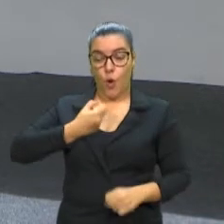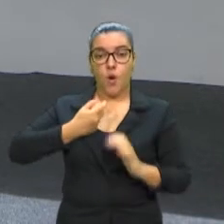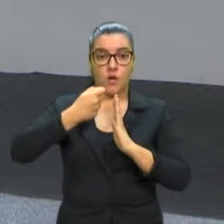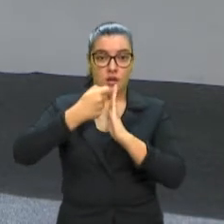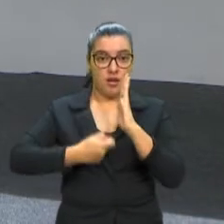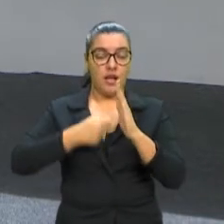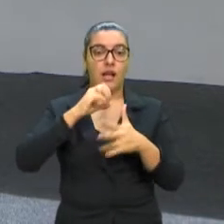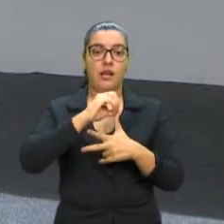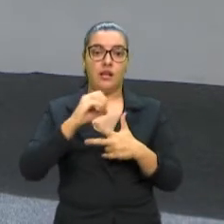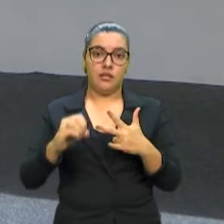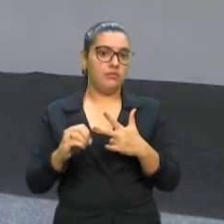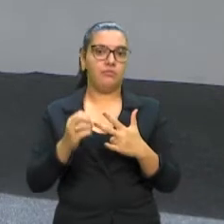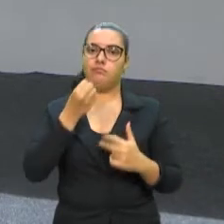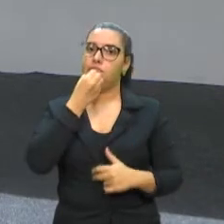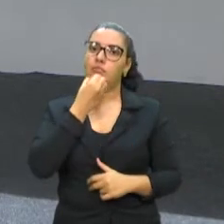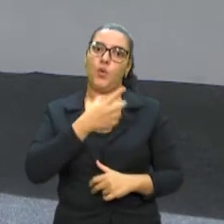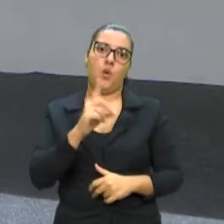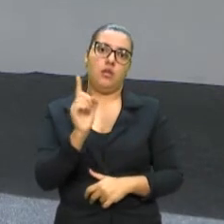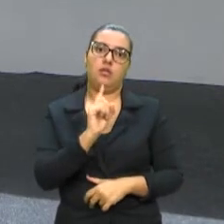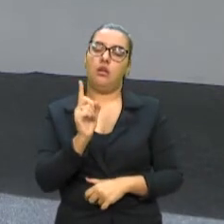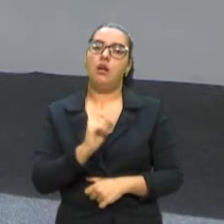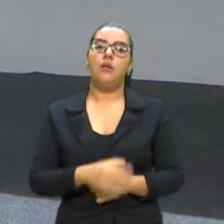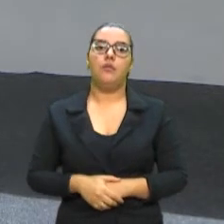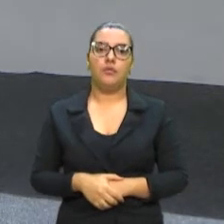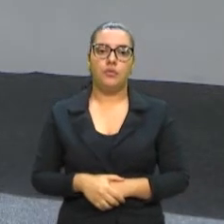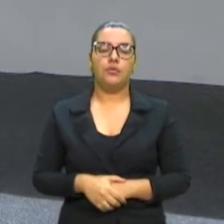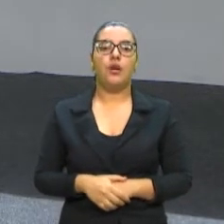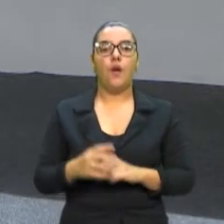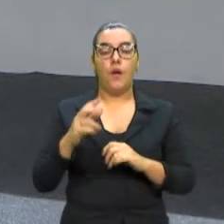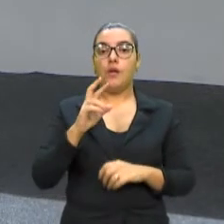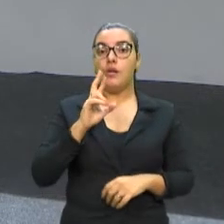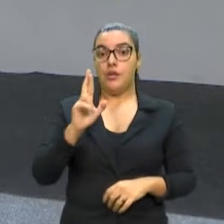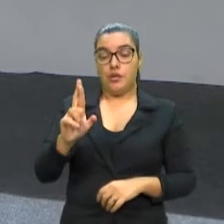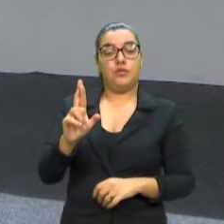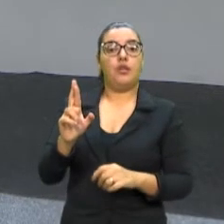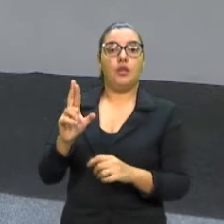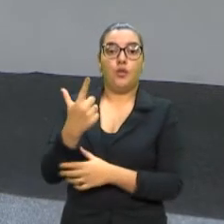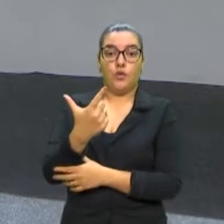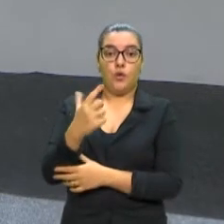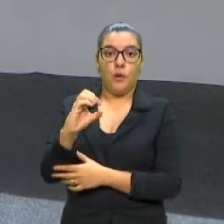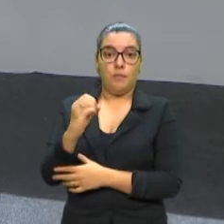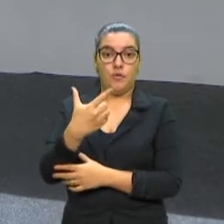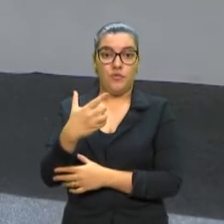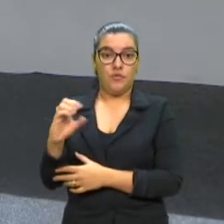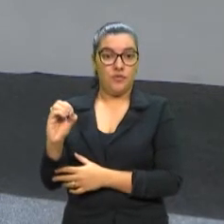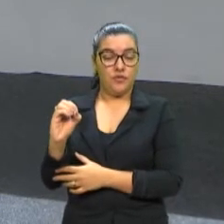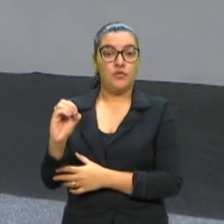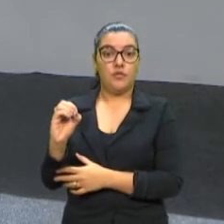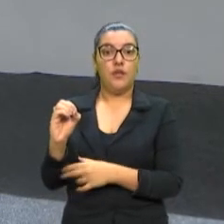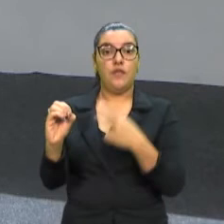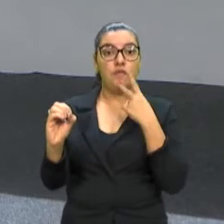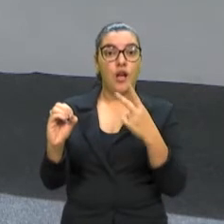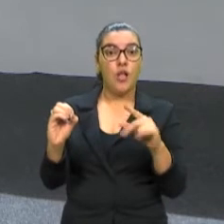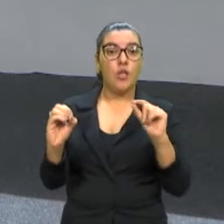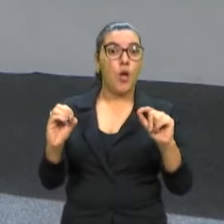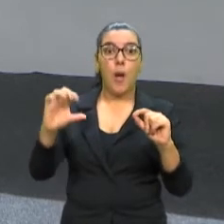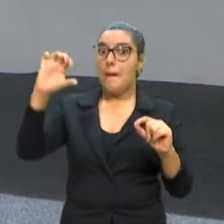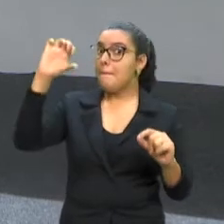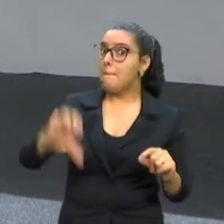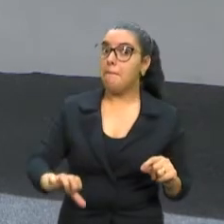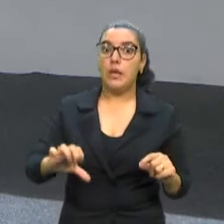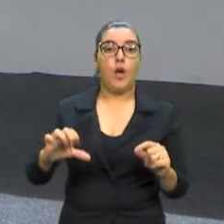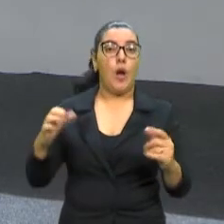Enem não foram as melhores, viu? O resultado em 2020 foi considerado o pior